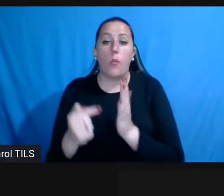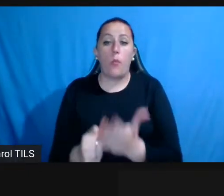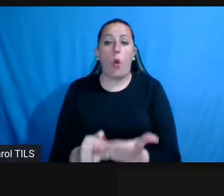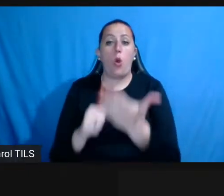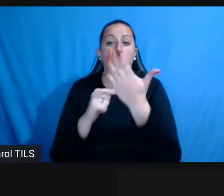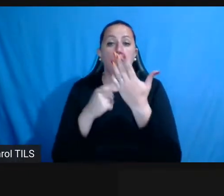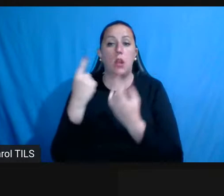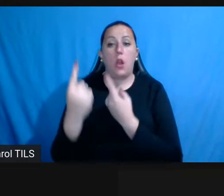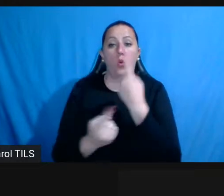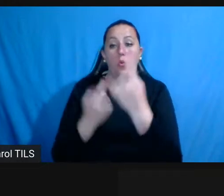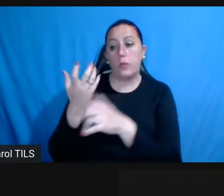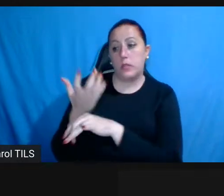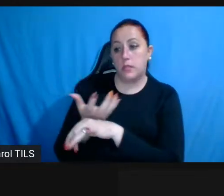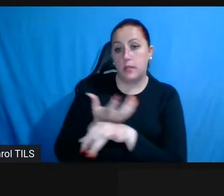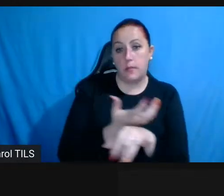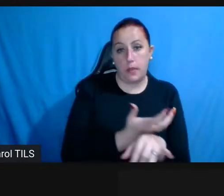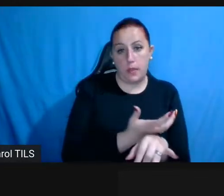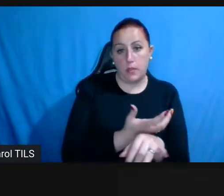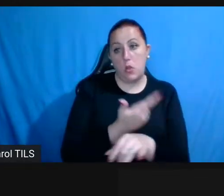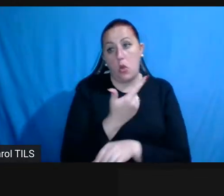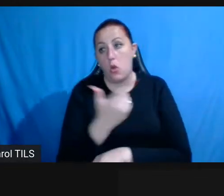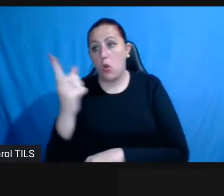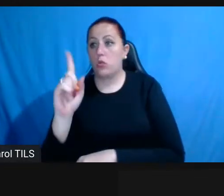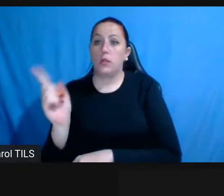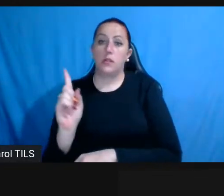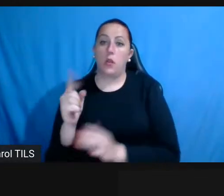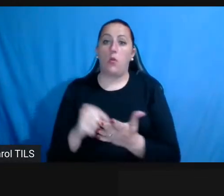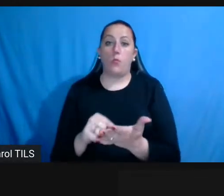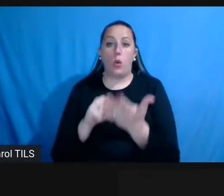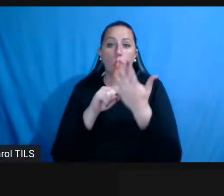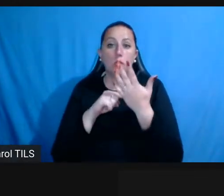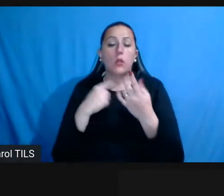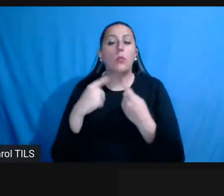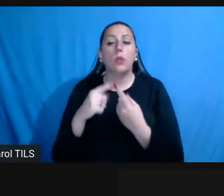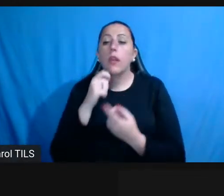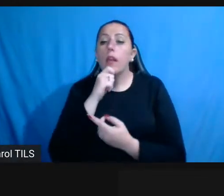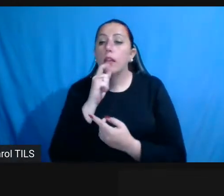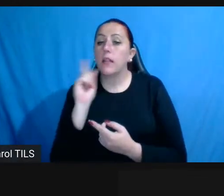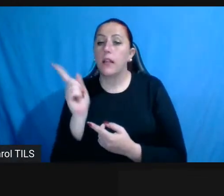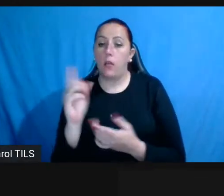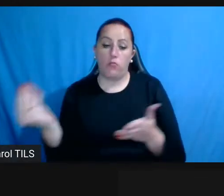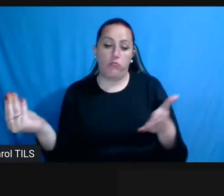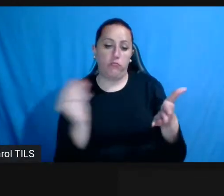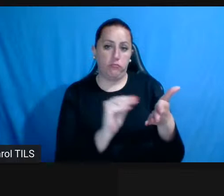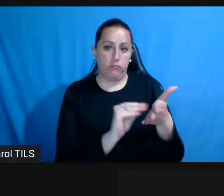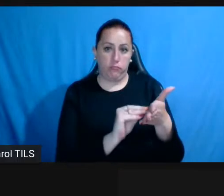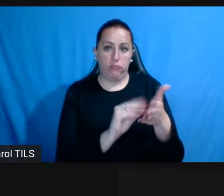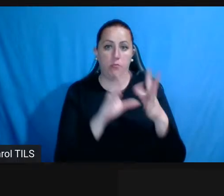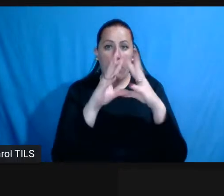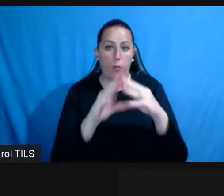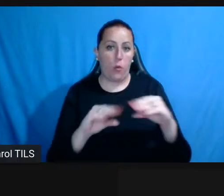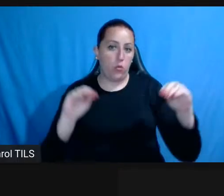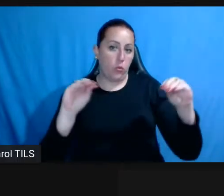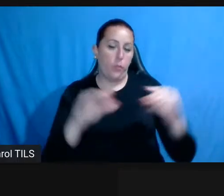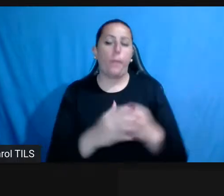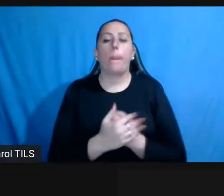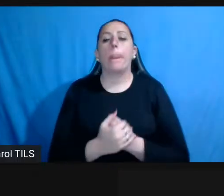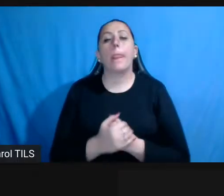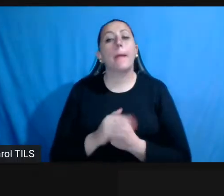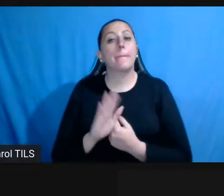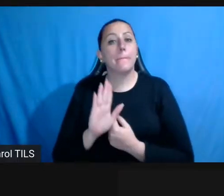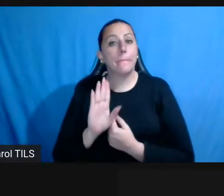algumas apareçam, outras não, porque não foram inseridos, tá? Talvez alguma disciplina.